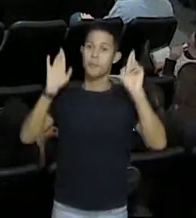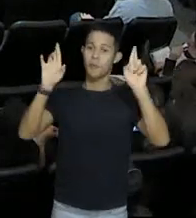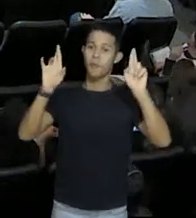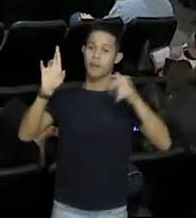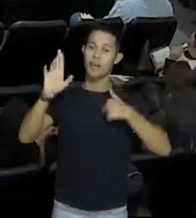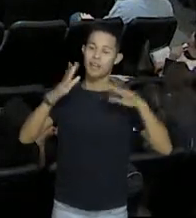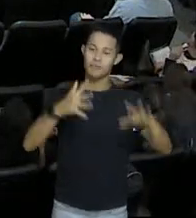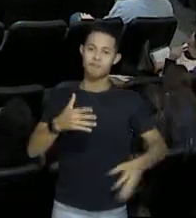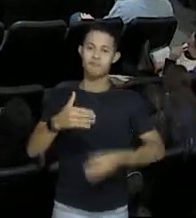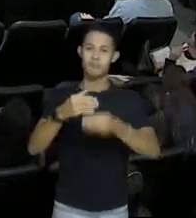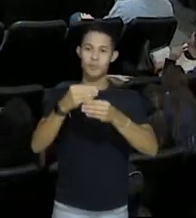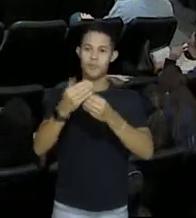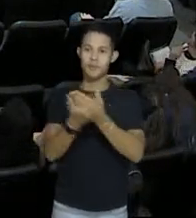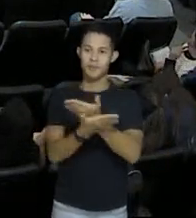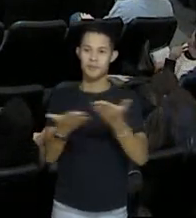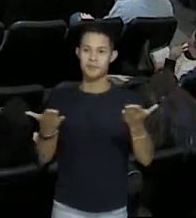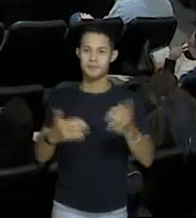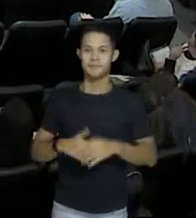Uhum.